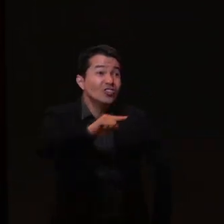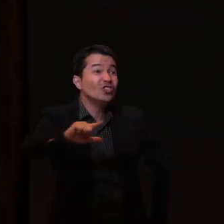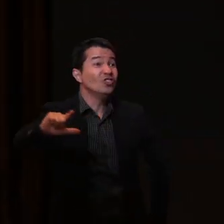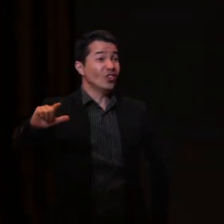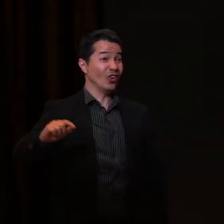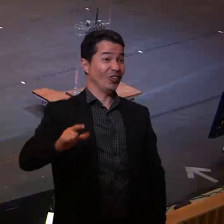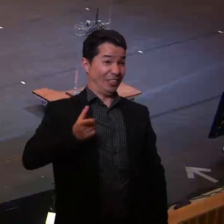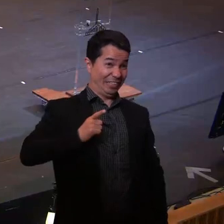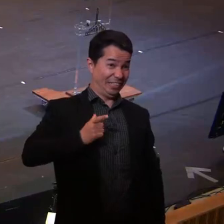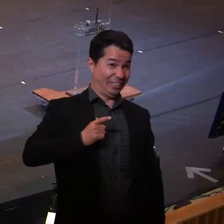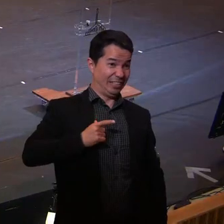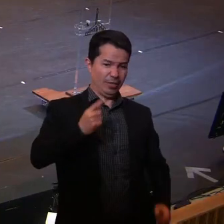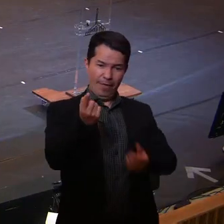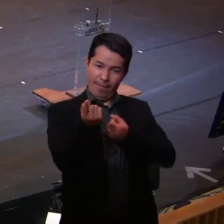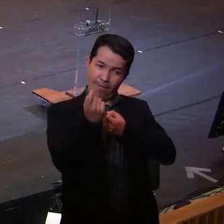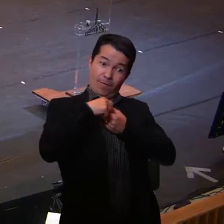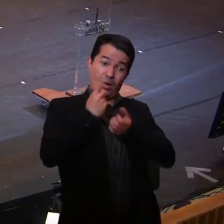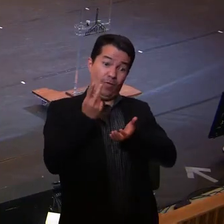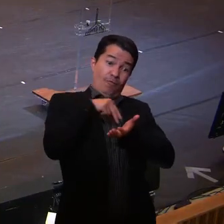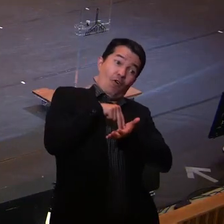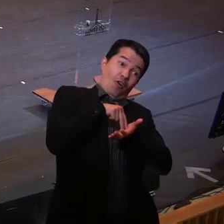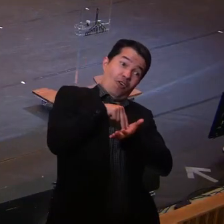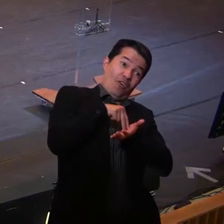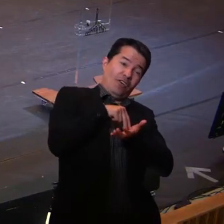por causa do pecado, está morto.